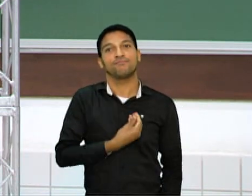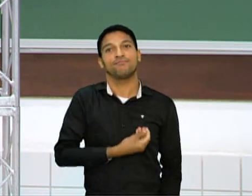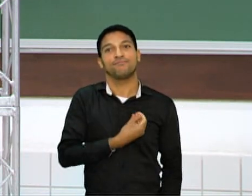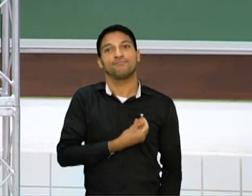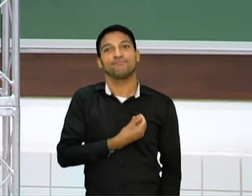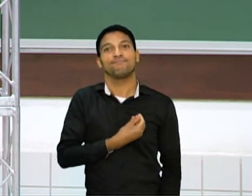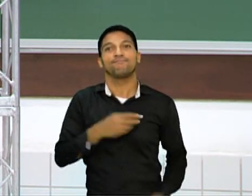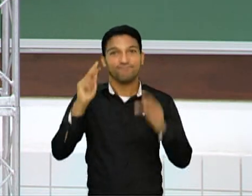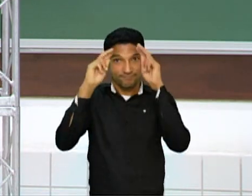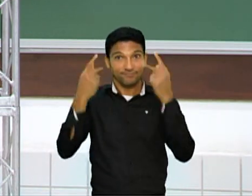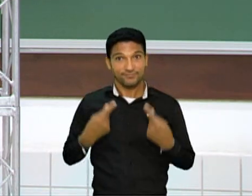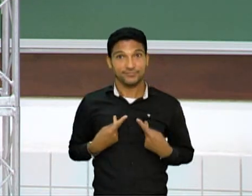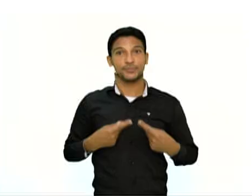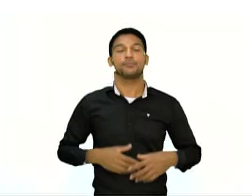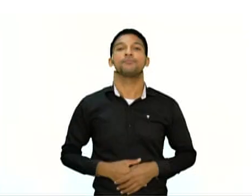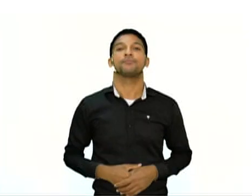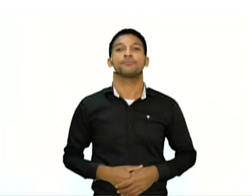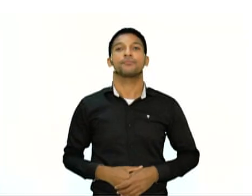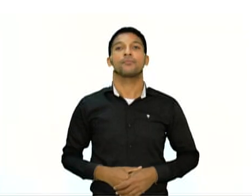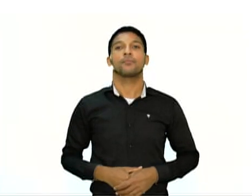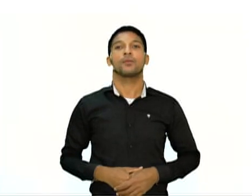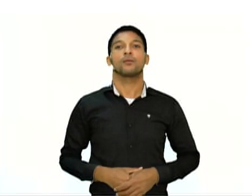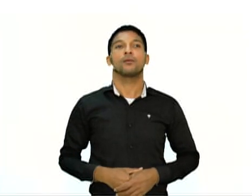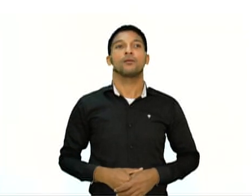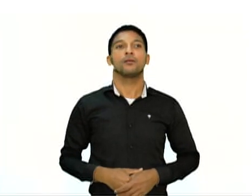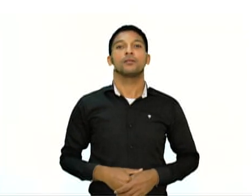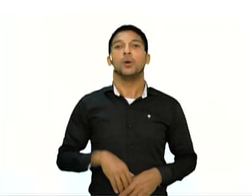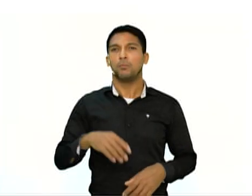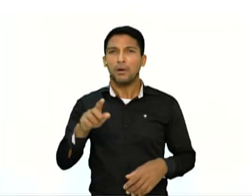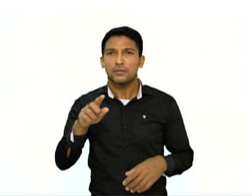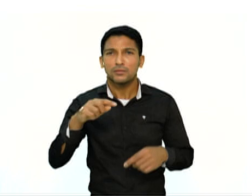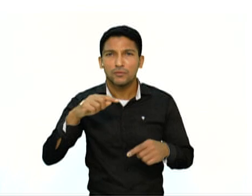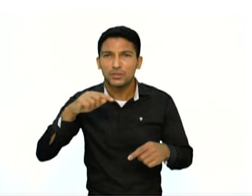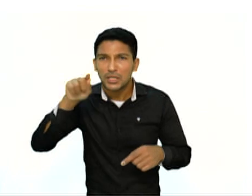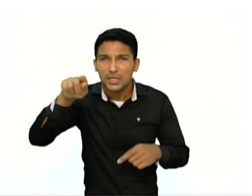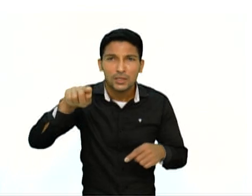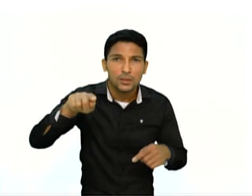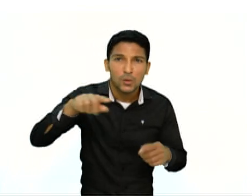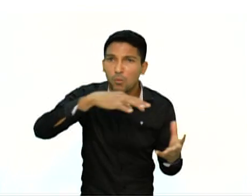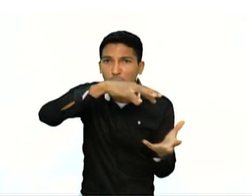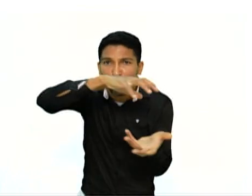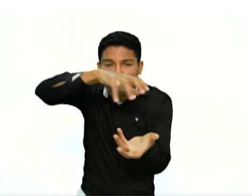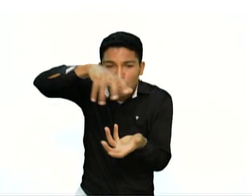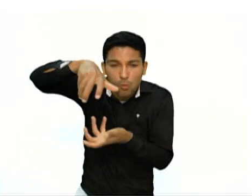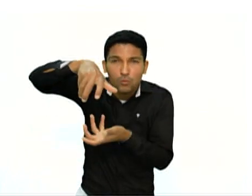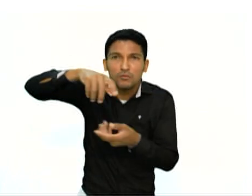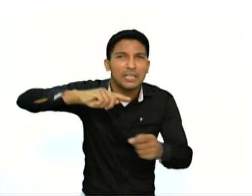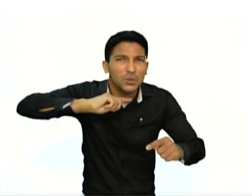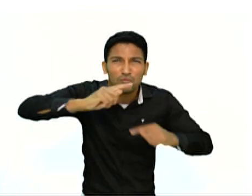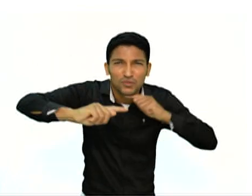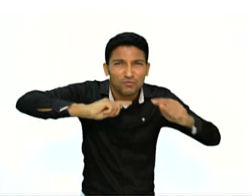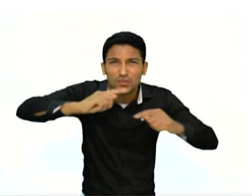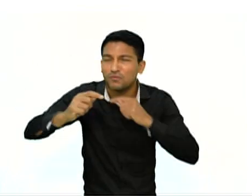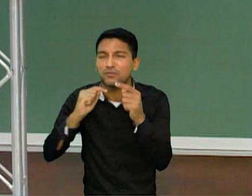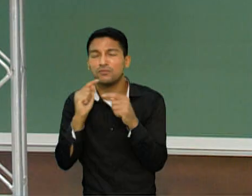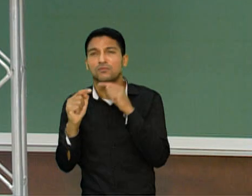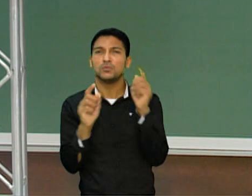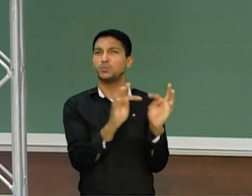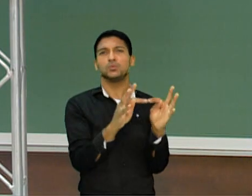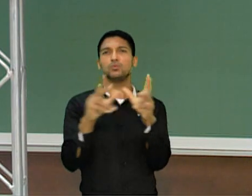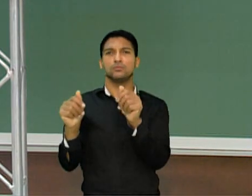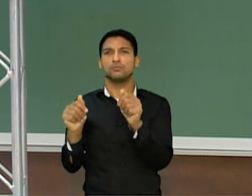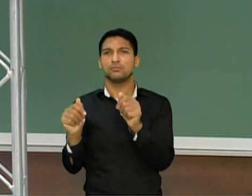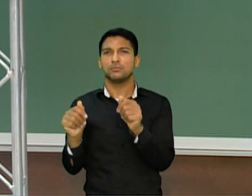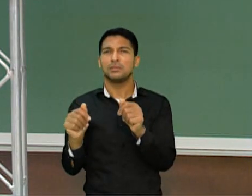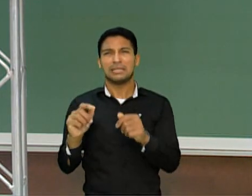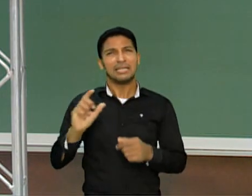segundo Descartes. Duvidando de tudo, sobra alguma certeza? Olha essa pergunta aqui novamente. Sim, qual é a certeza que